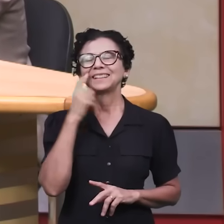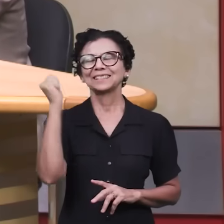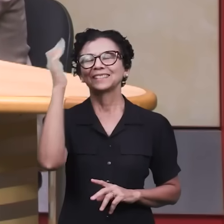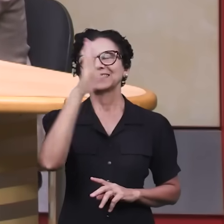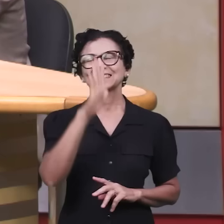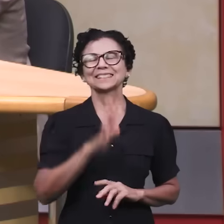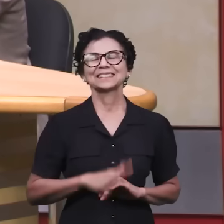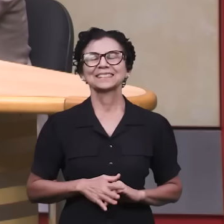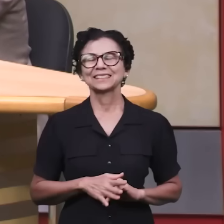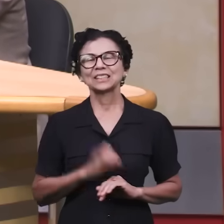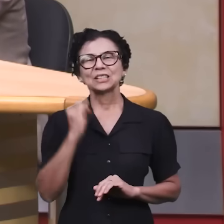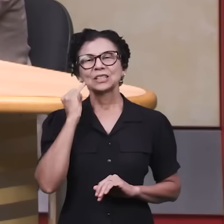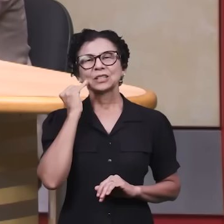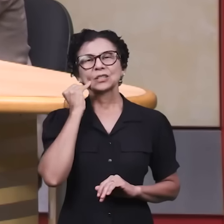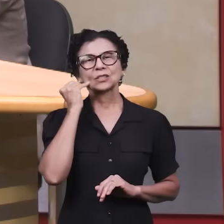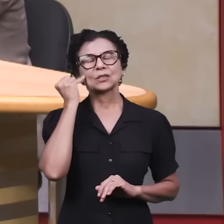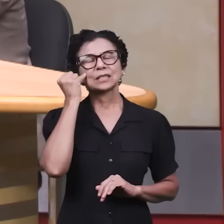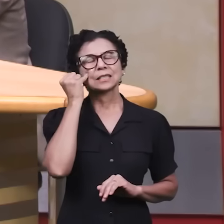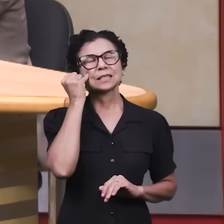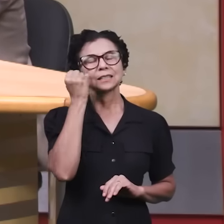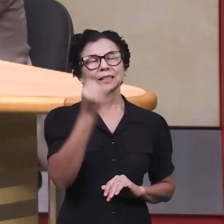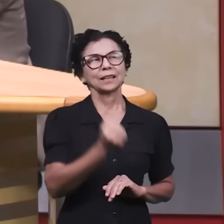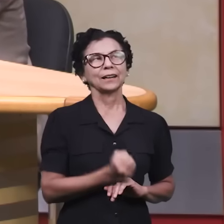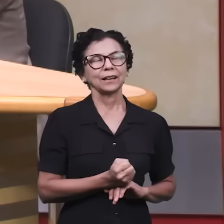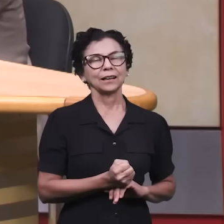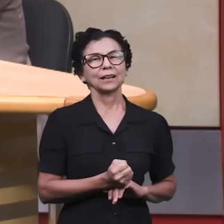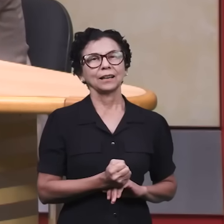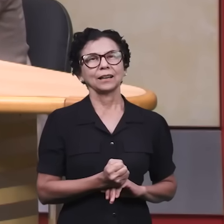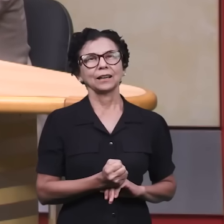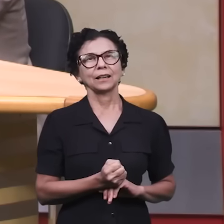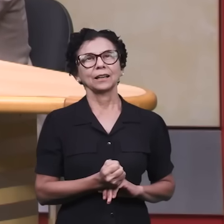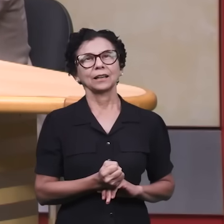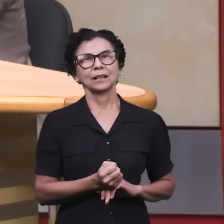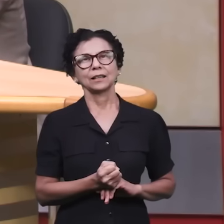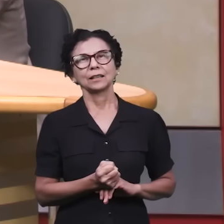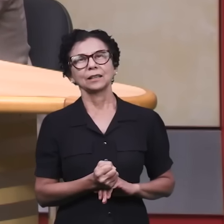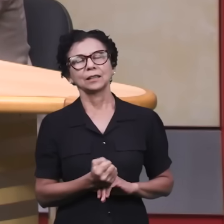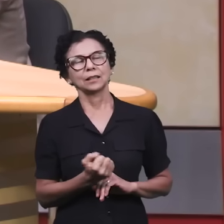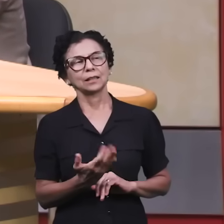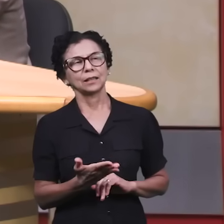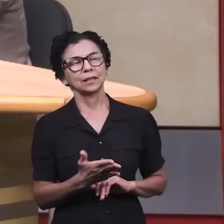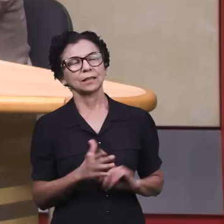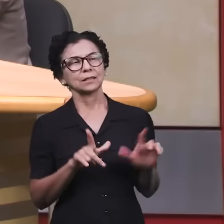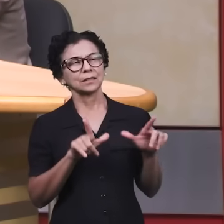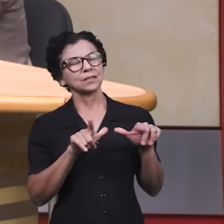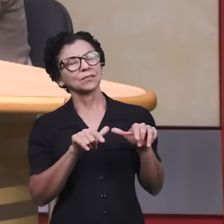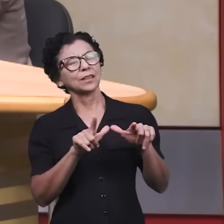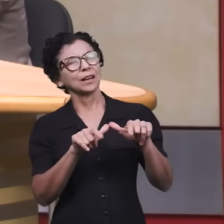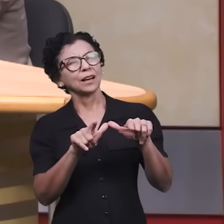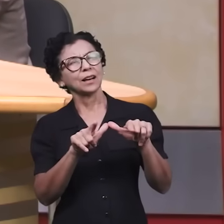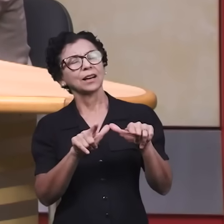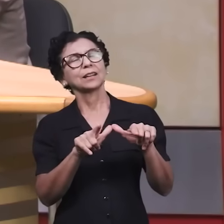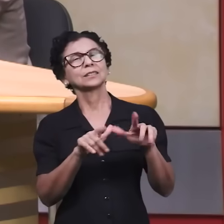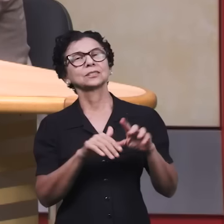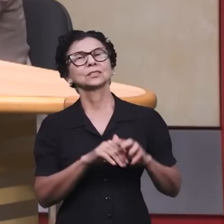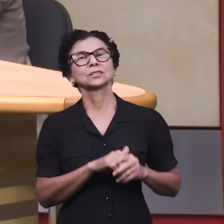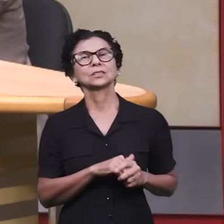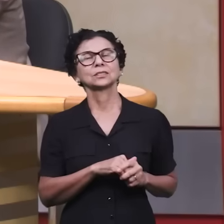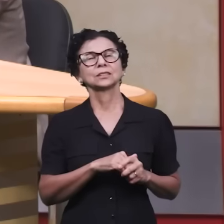norte. Josias, como é que está esse trabalho? Você que vai muito a essas viagens